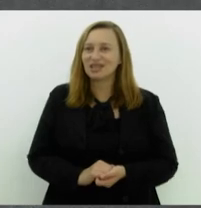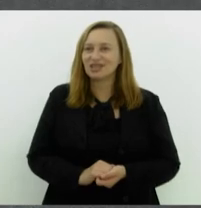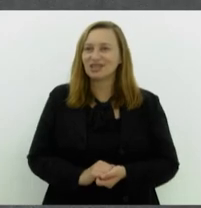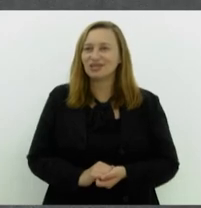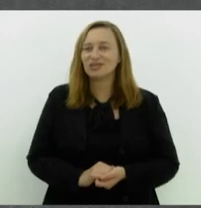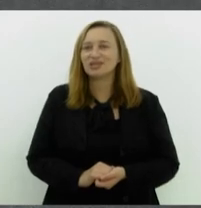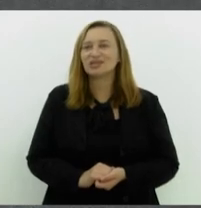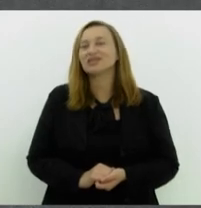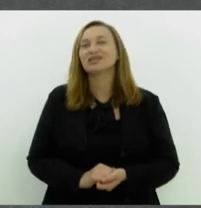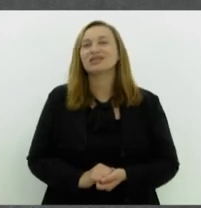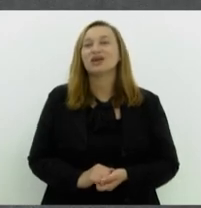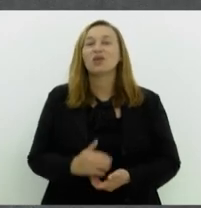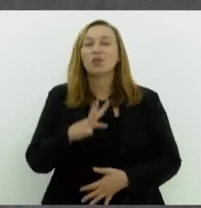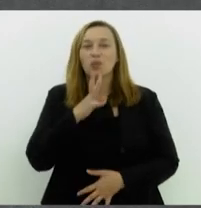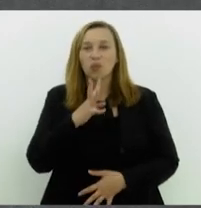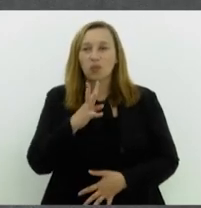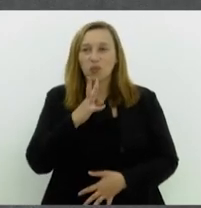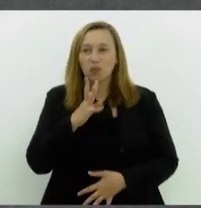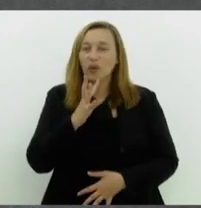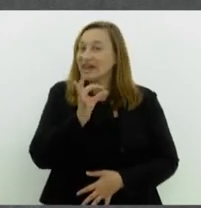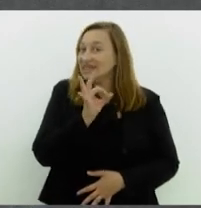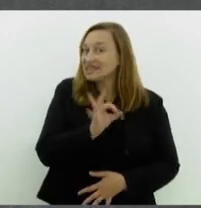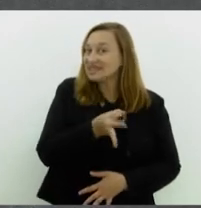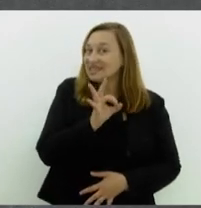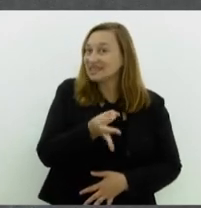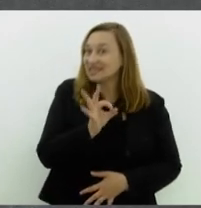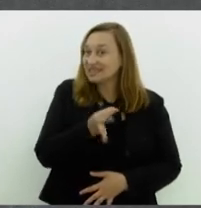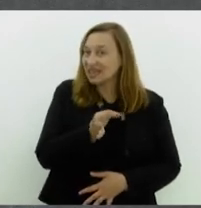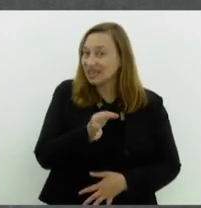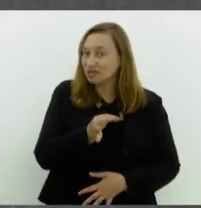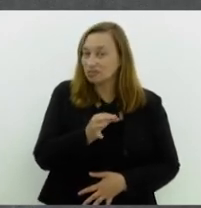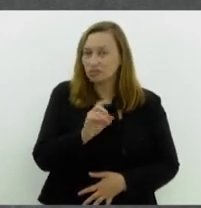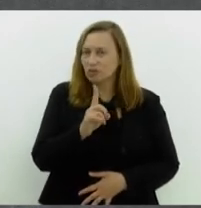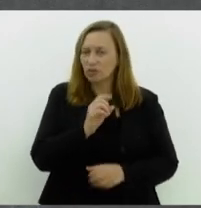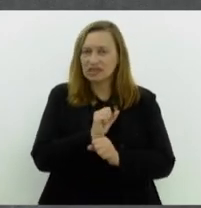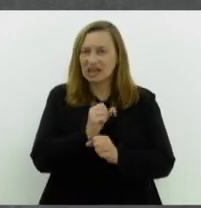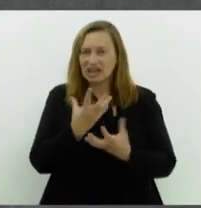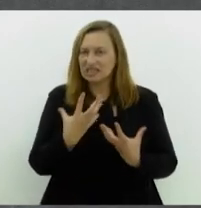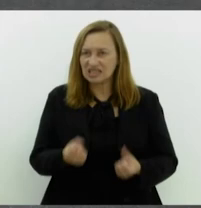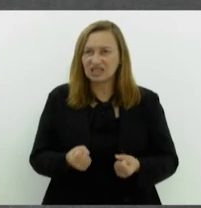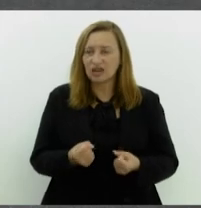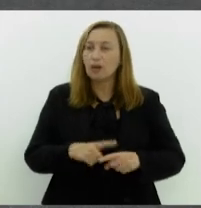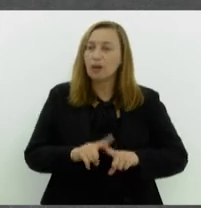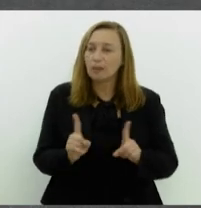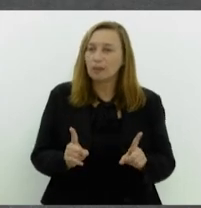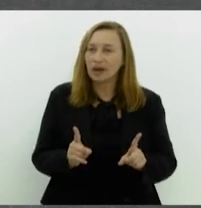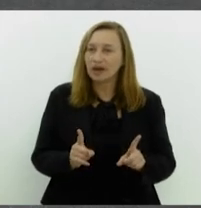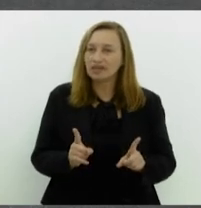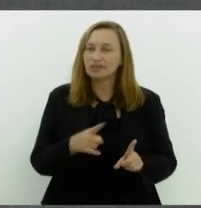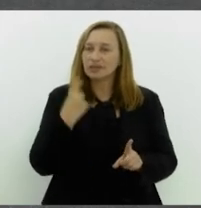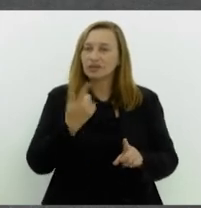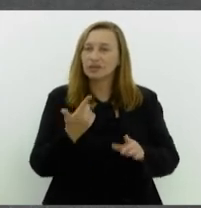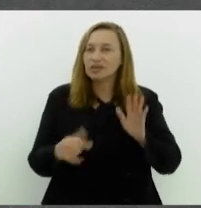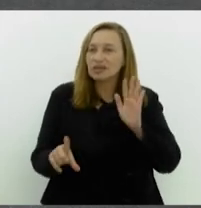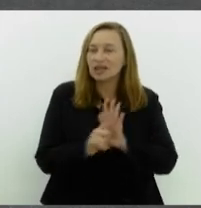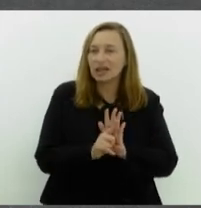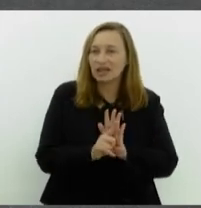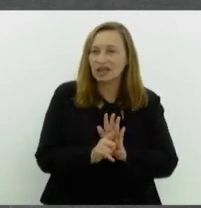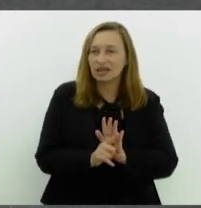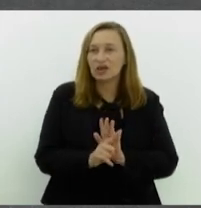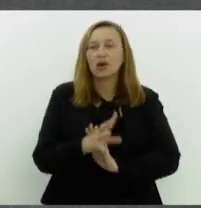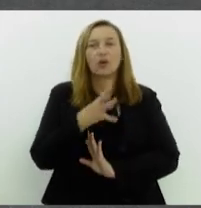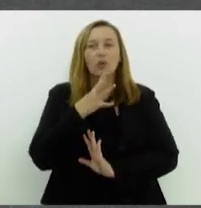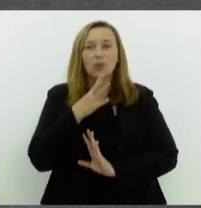fundamental, reconhecendo algo que de fato é inadmissível, mas trazendo a nossa legislação, e o reconhecimento